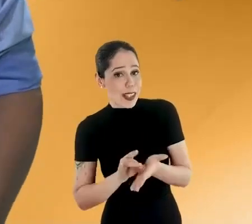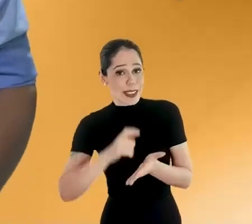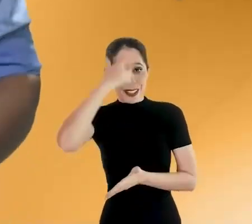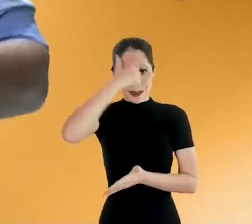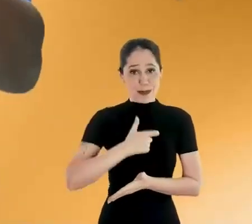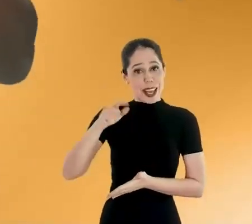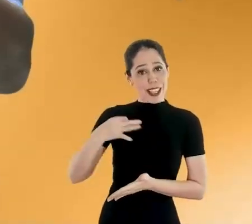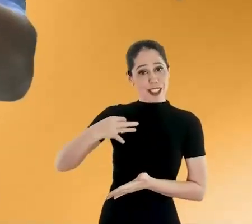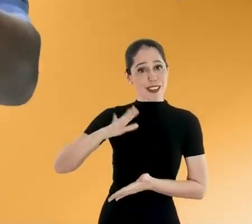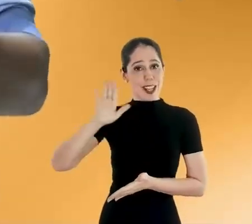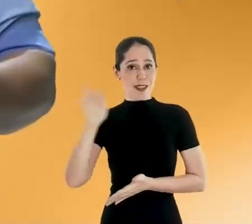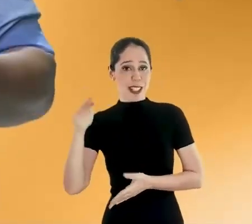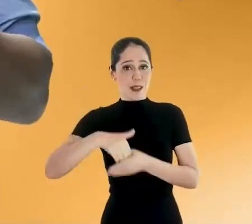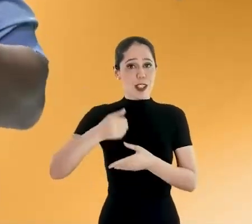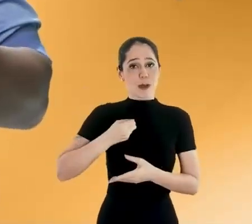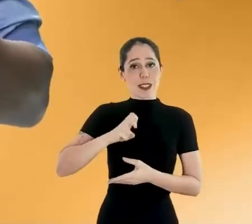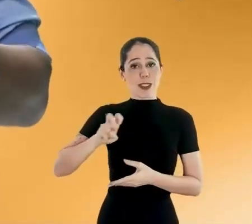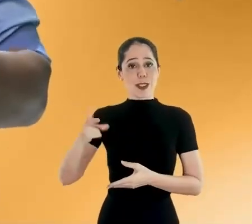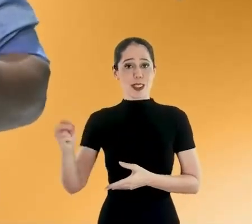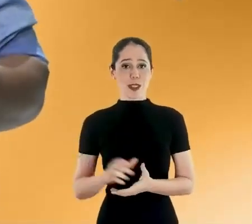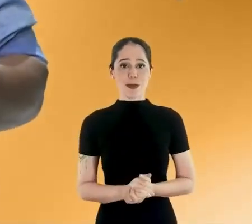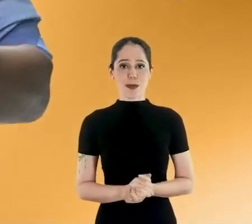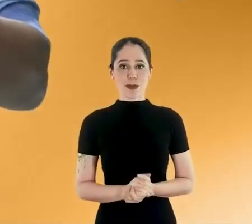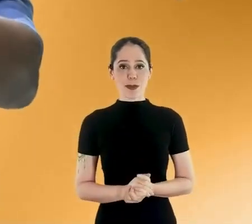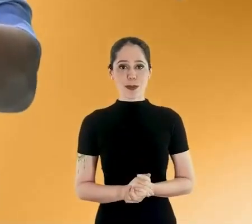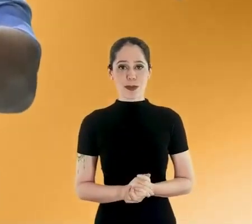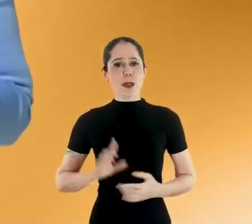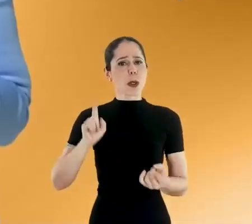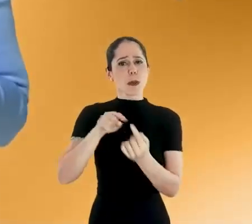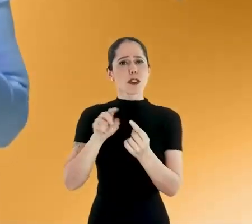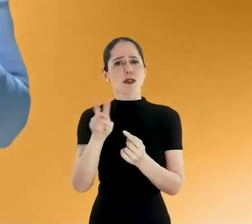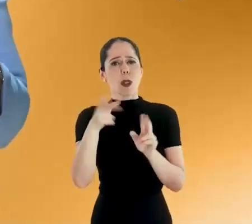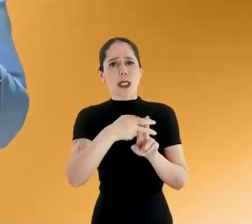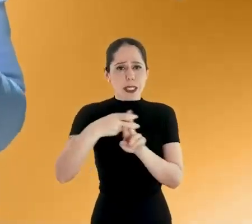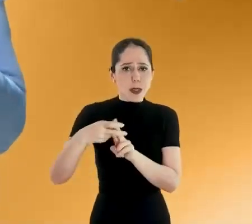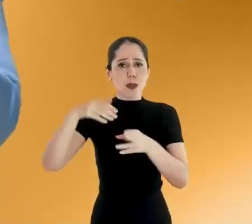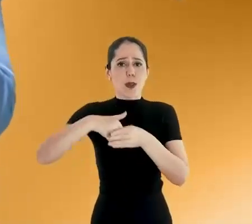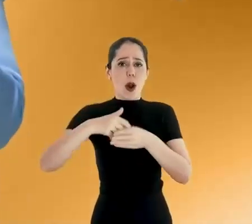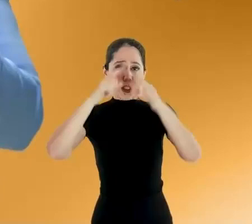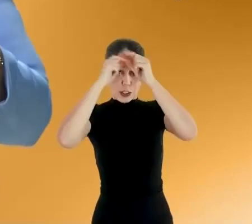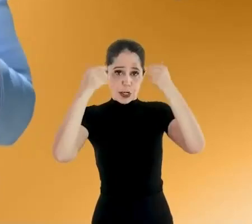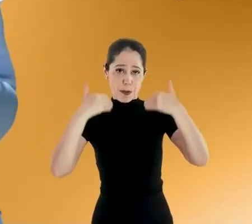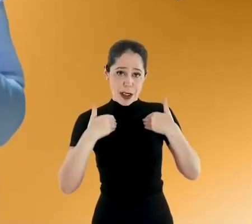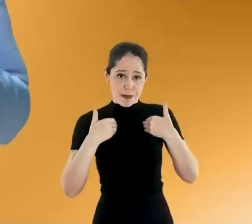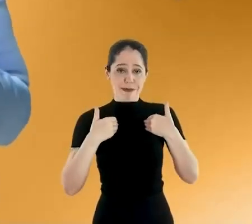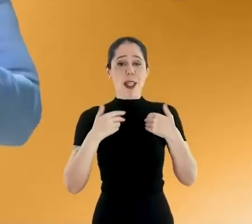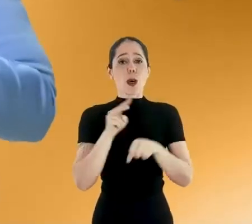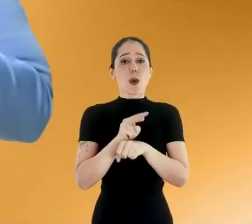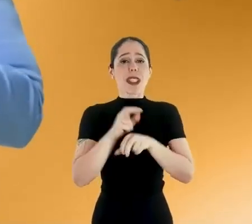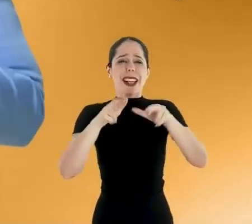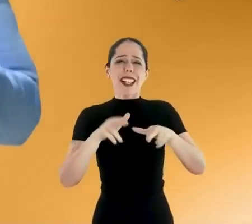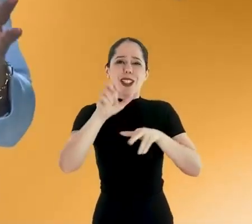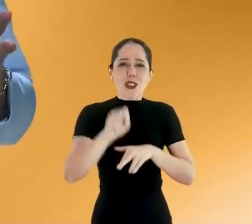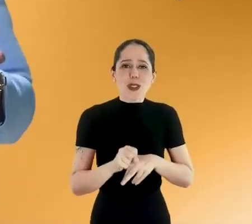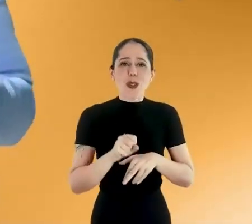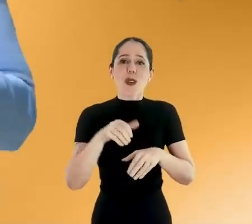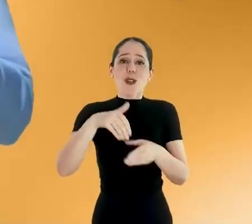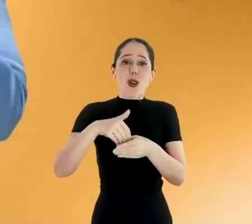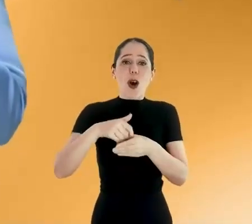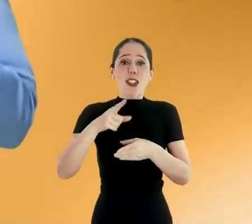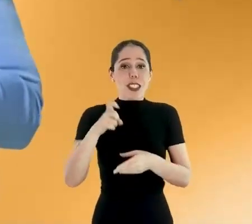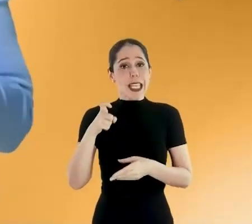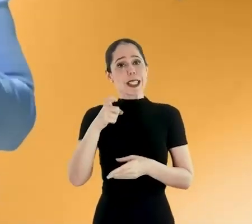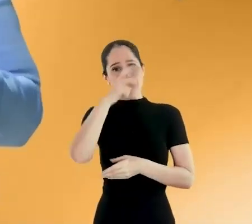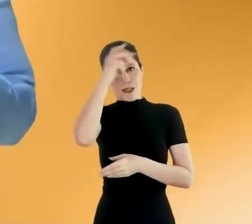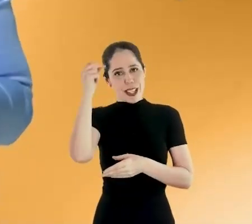Agora é oficial. O Brasil é federal. Vote 5520. Para valorizar o SUS, vote na enfermeira. Para cuidar da região